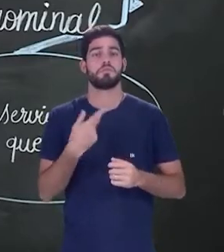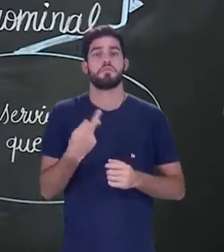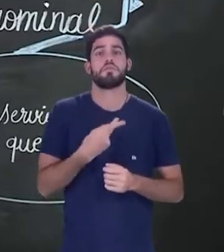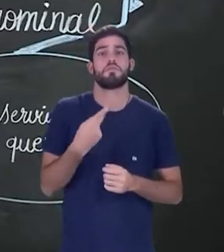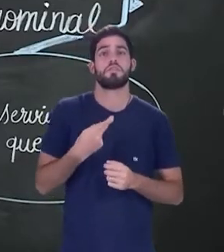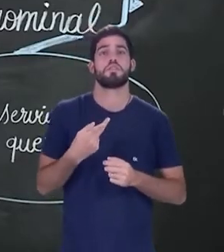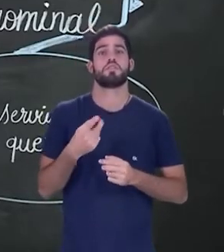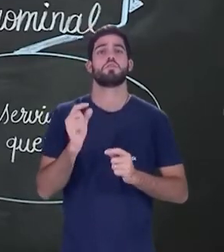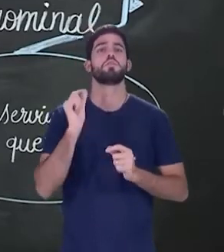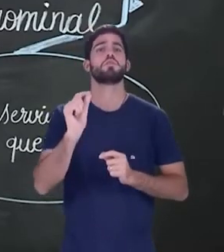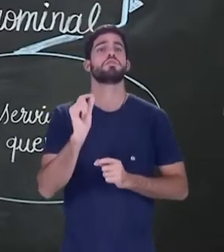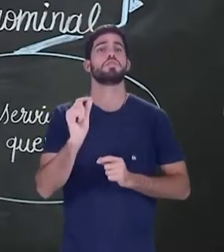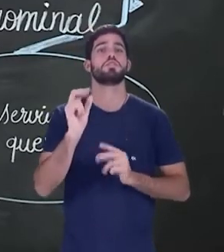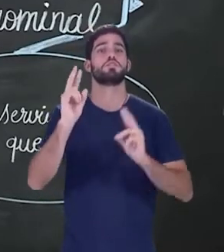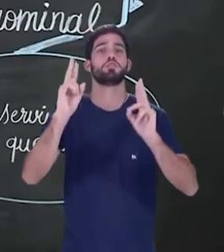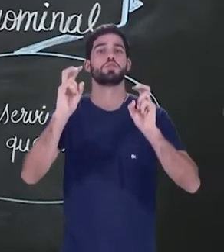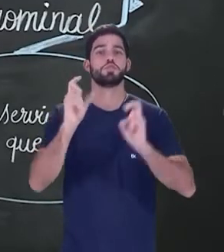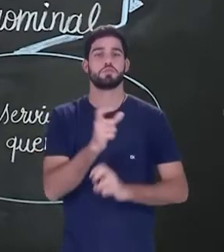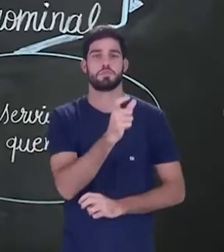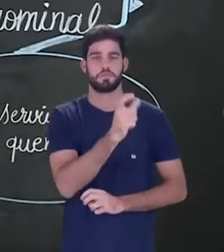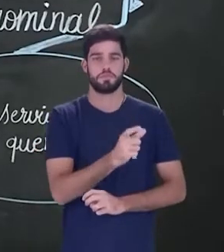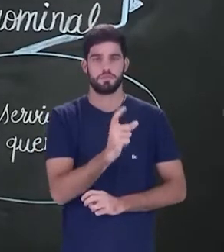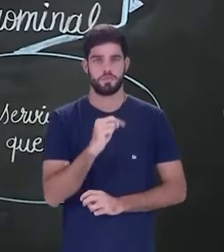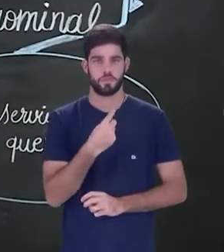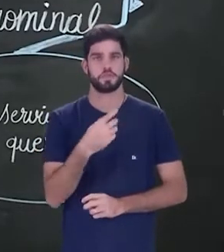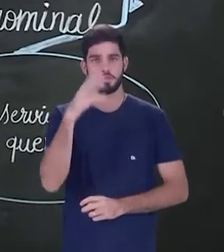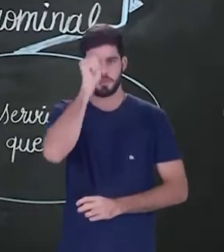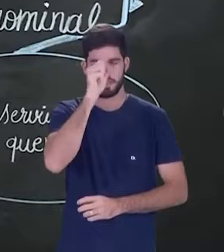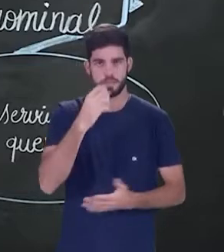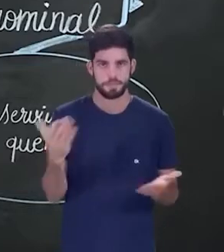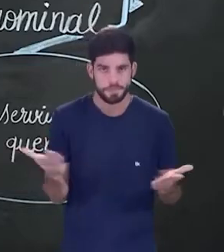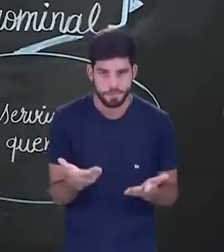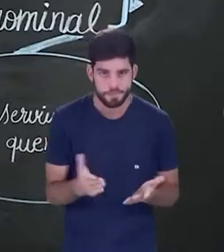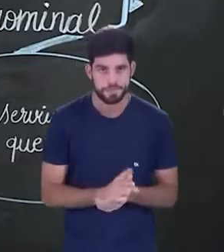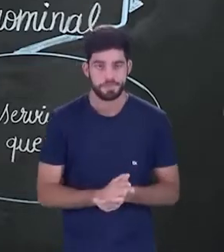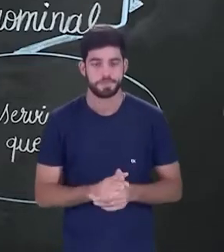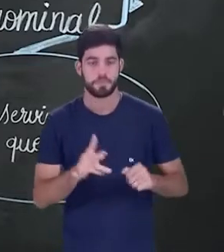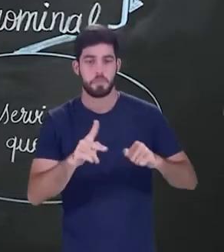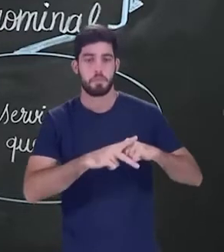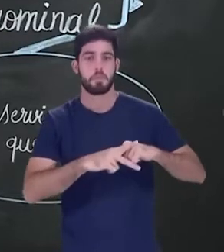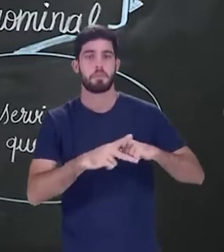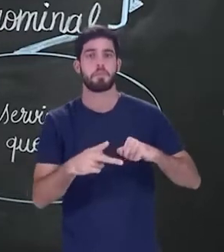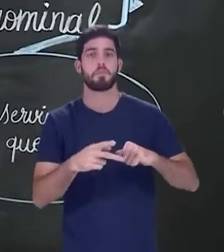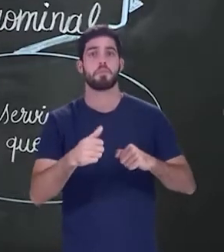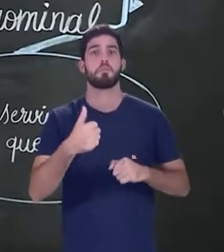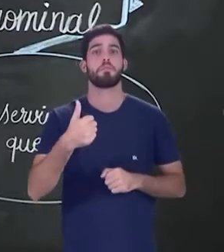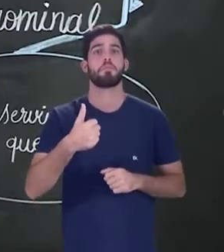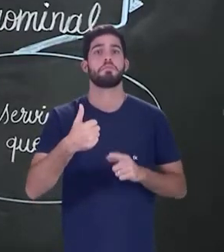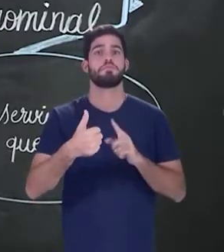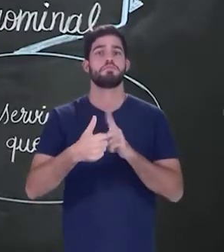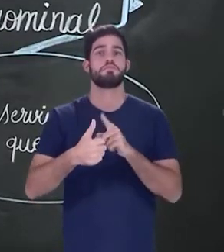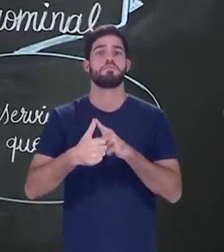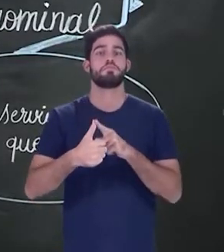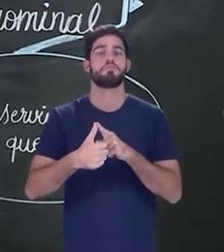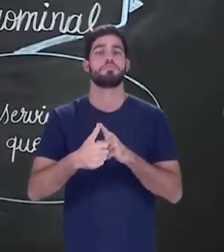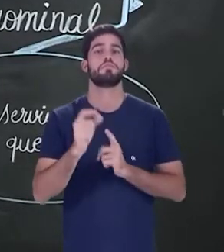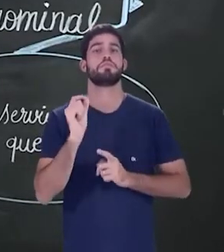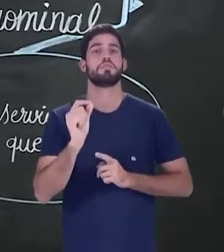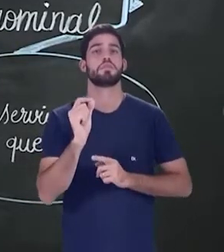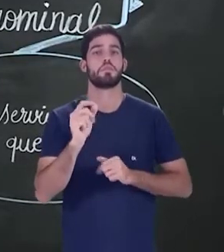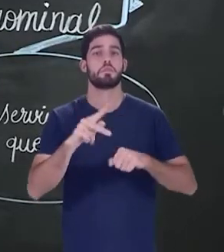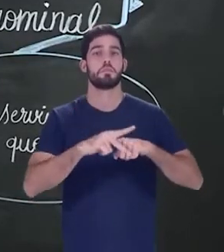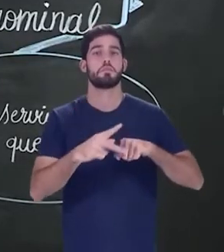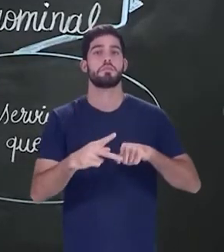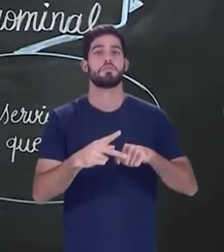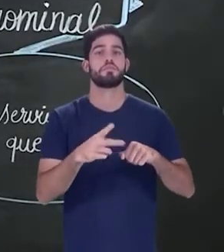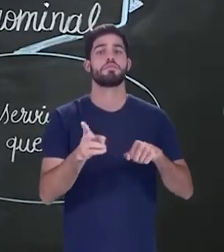sobre o sujeito? É o que a gente vai aprender hoje. O primeiro tipo de predicado, e um dos mais comuns, é o predicado verbal. O predicado